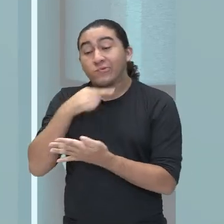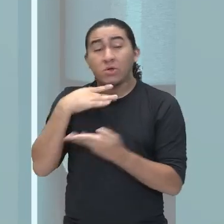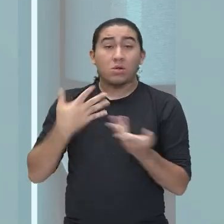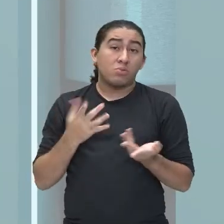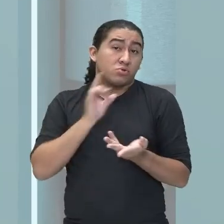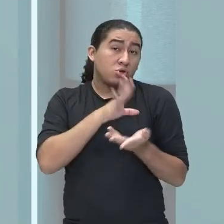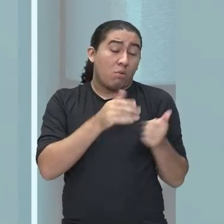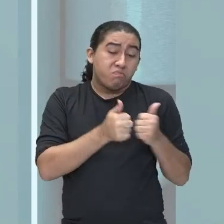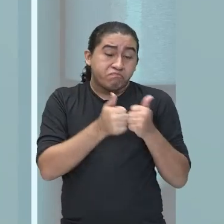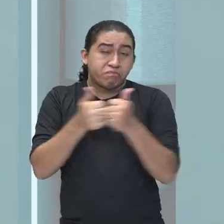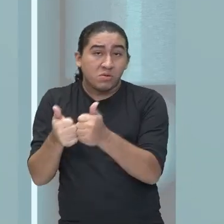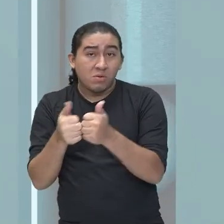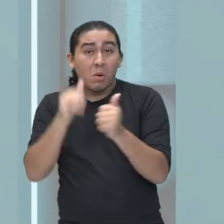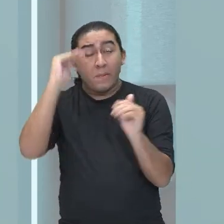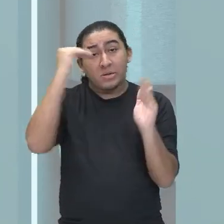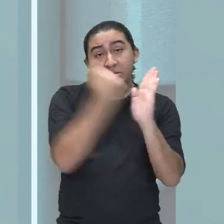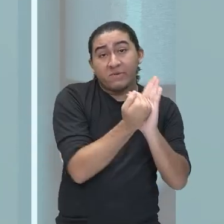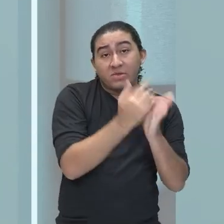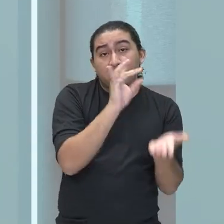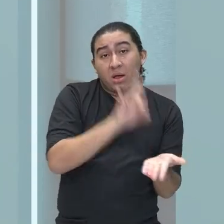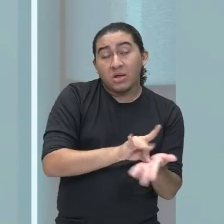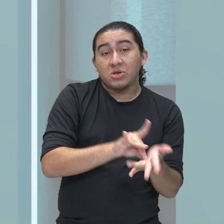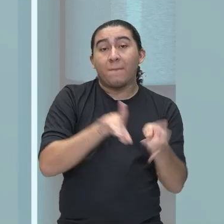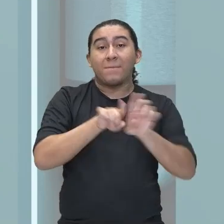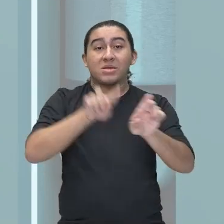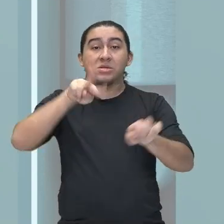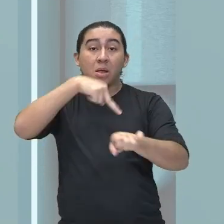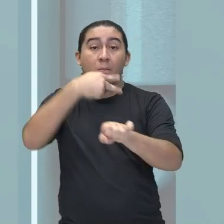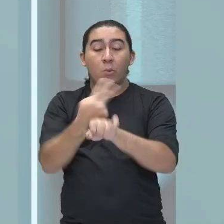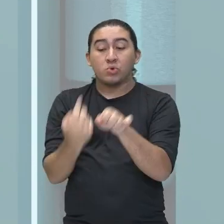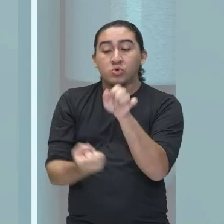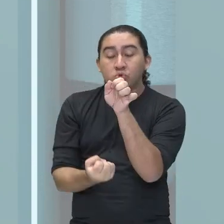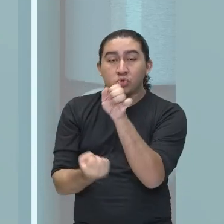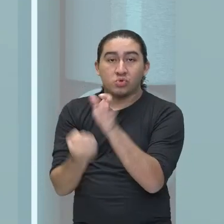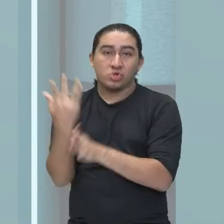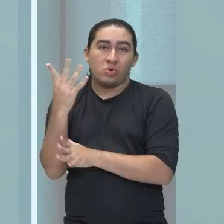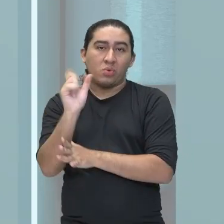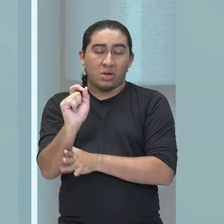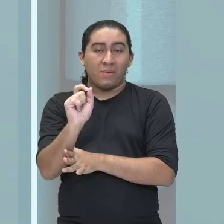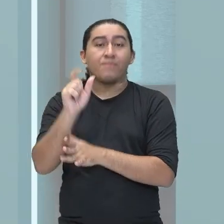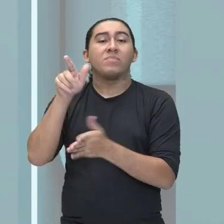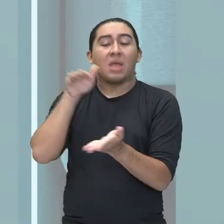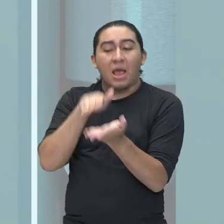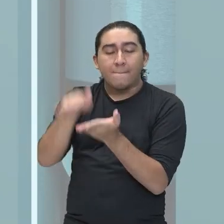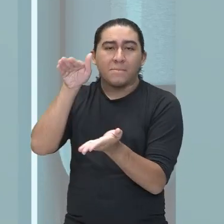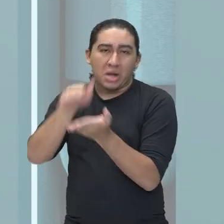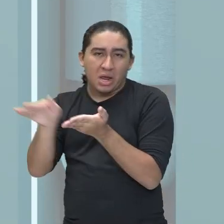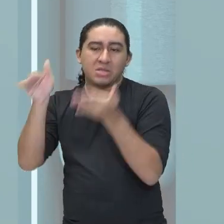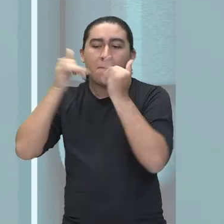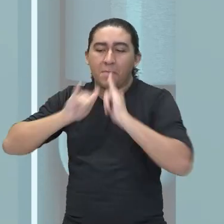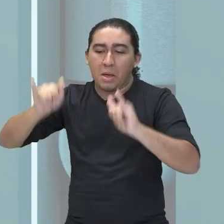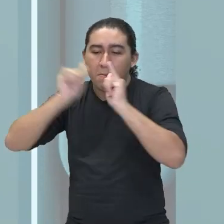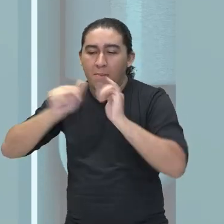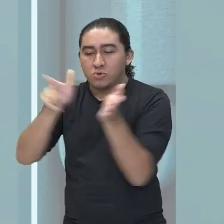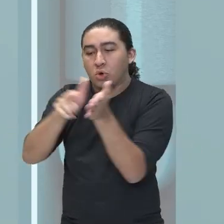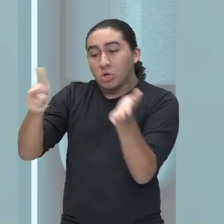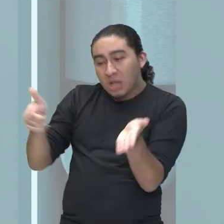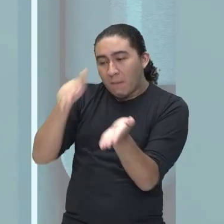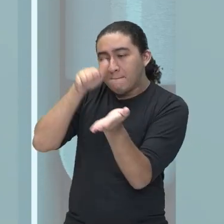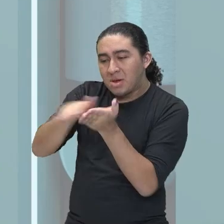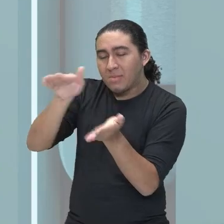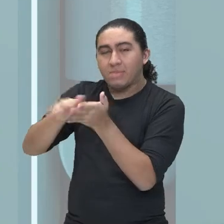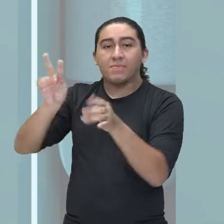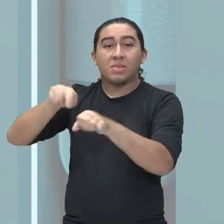seguiam, apenas obedeciam. Mas com a invenção da imprensa por Gutenberg e depois